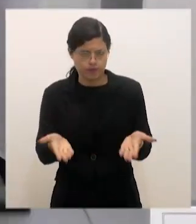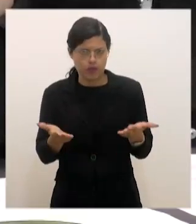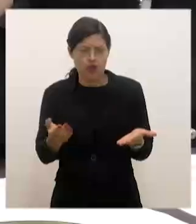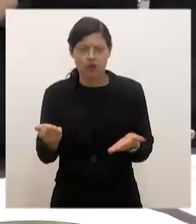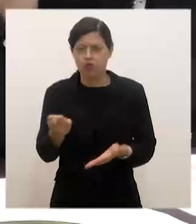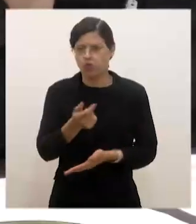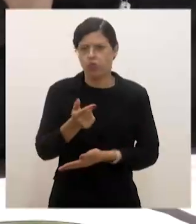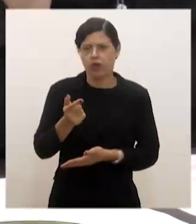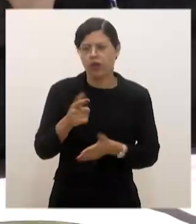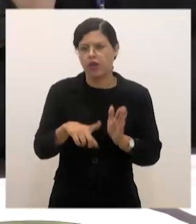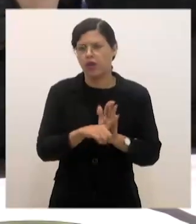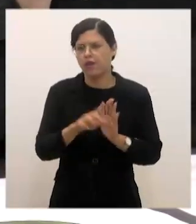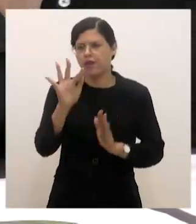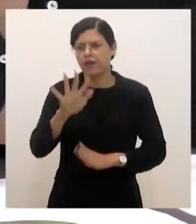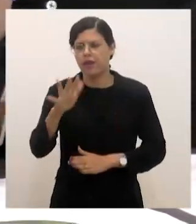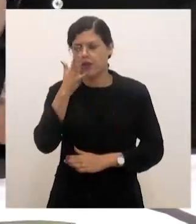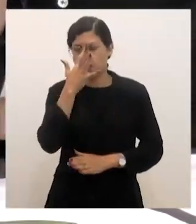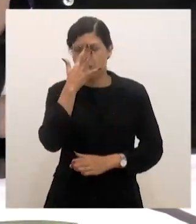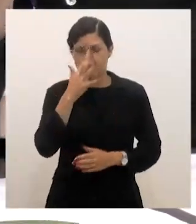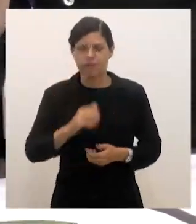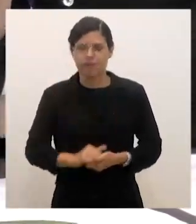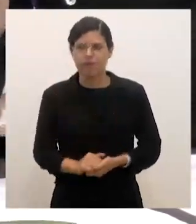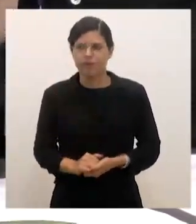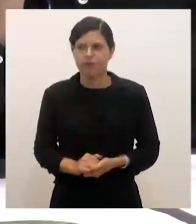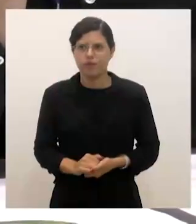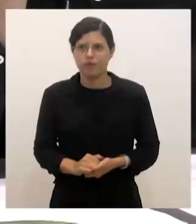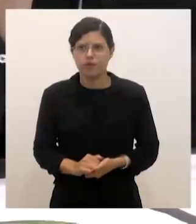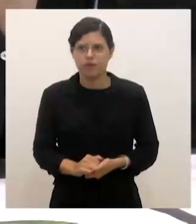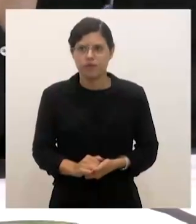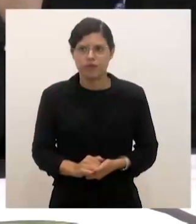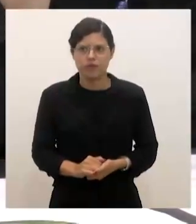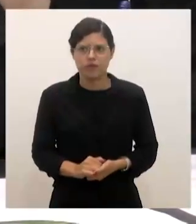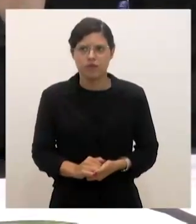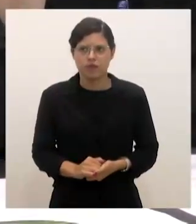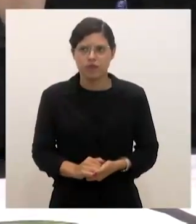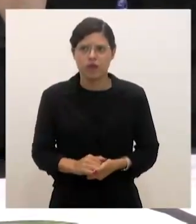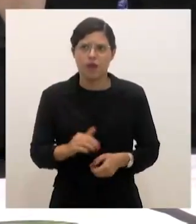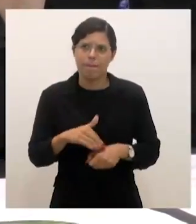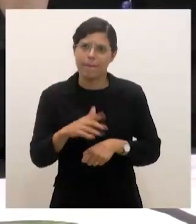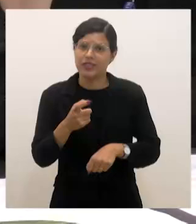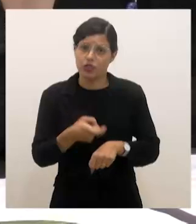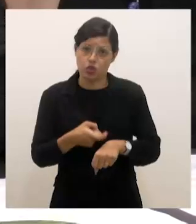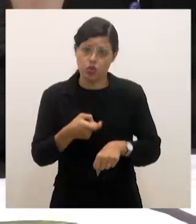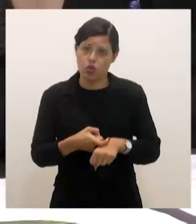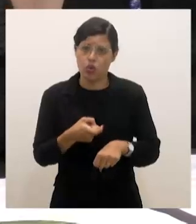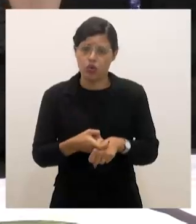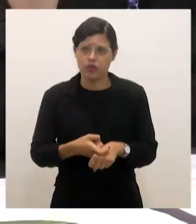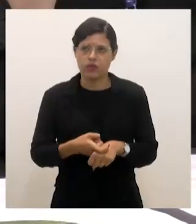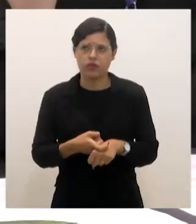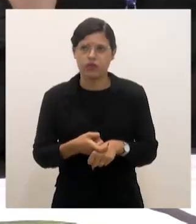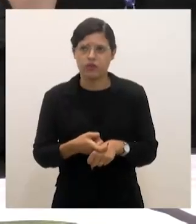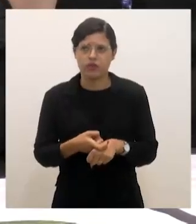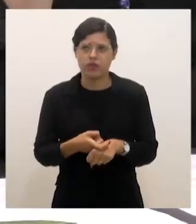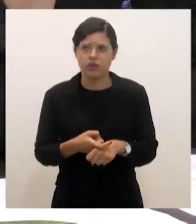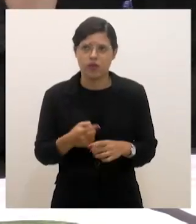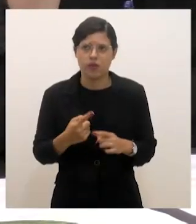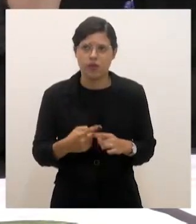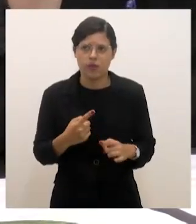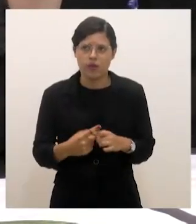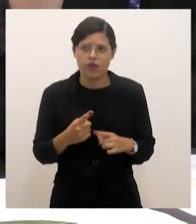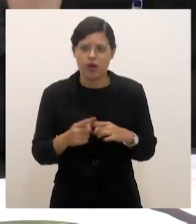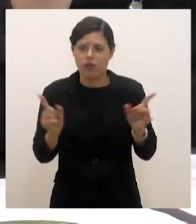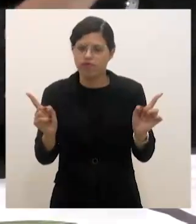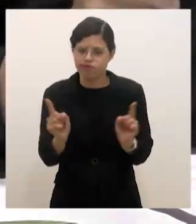norma federal. E a minha questão... Não. É mais rigorosa no sentido que dá menos tempo... Ah,